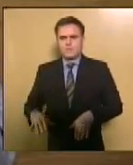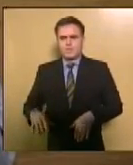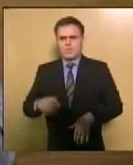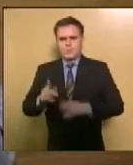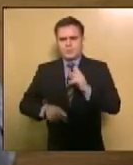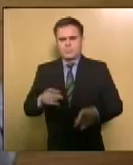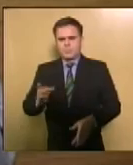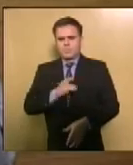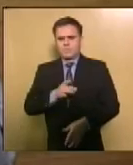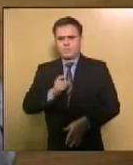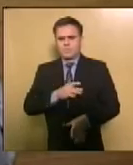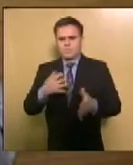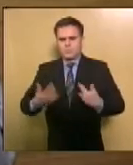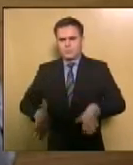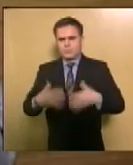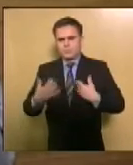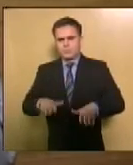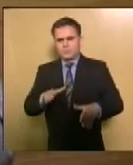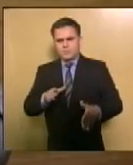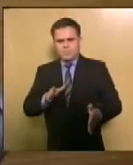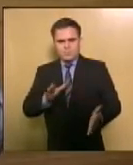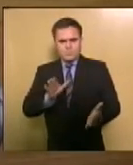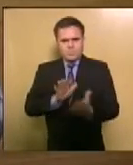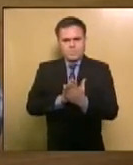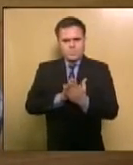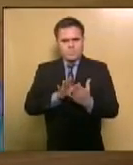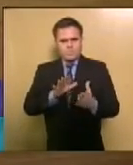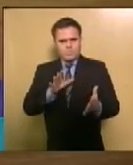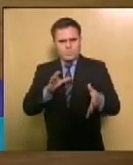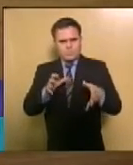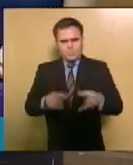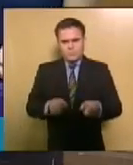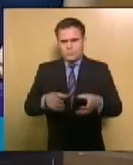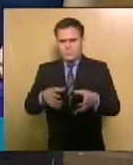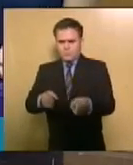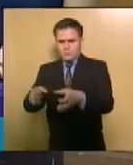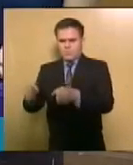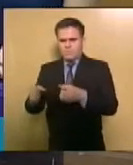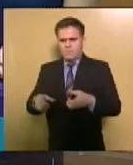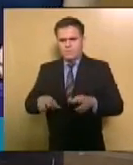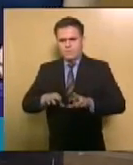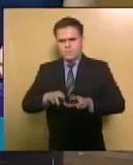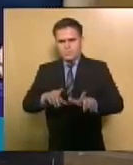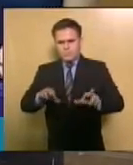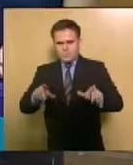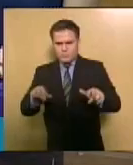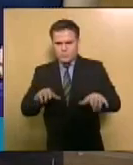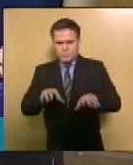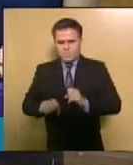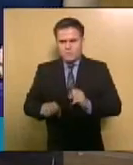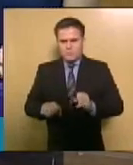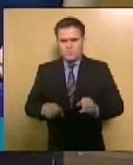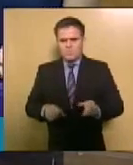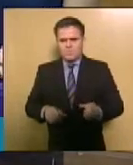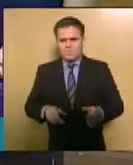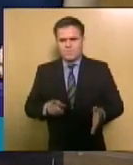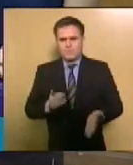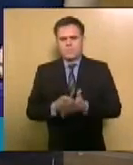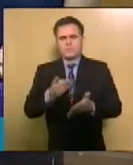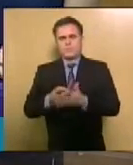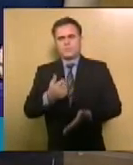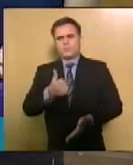sociedade e aí eles fizeram uma conjugação de várias peças de Formação tinham